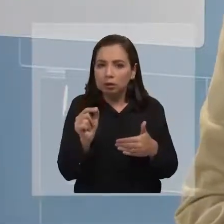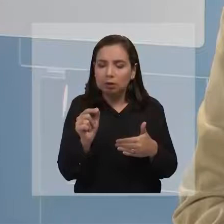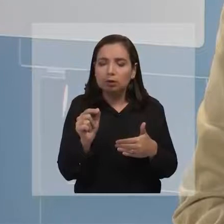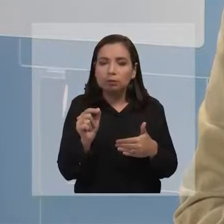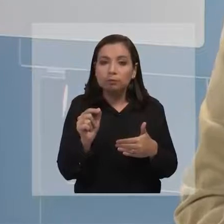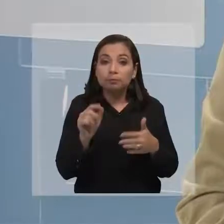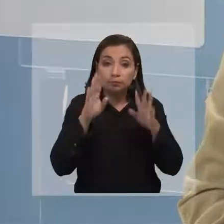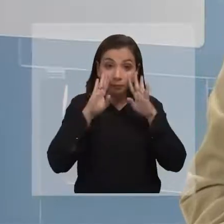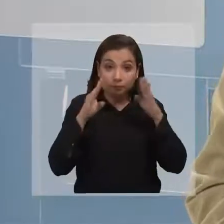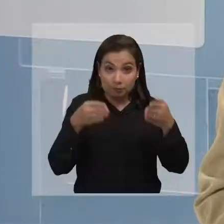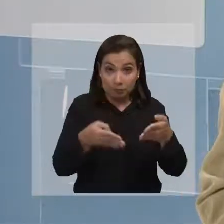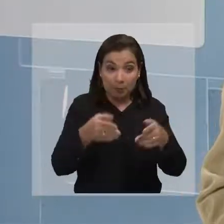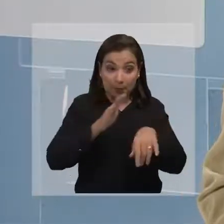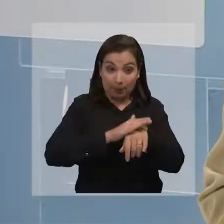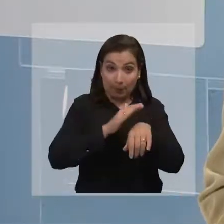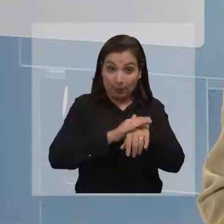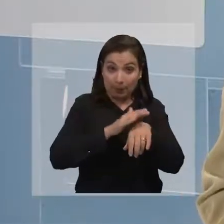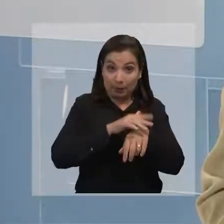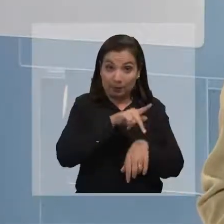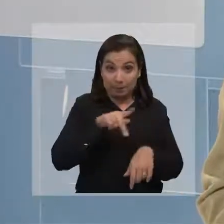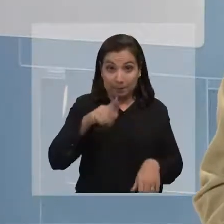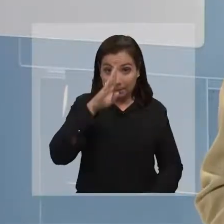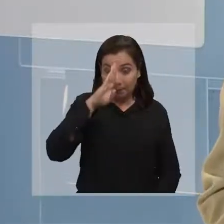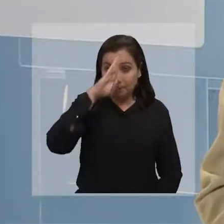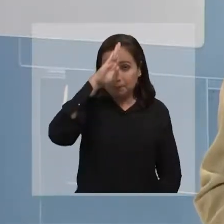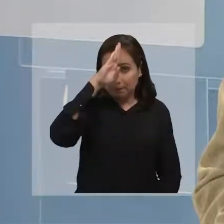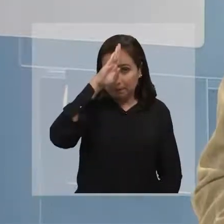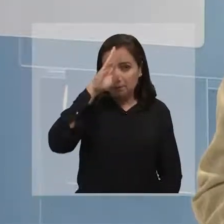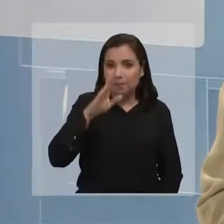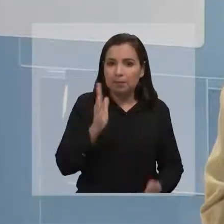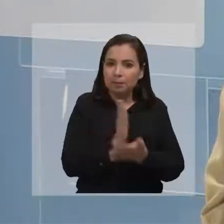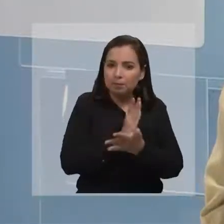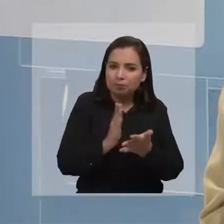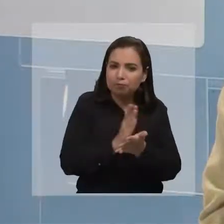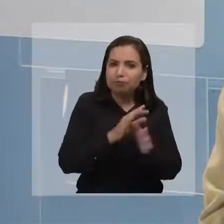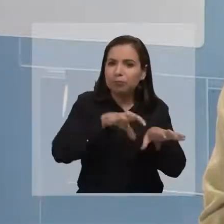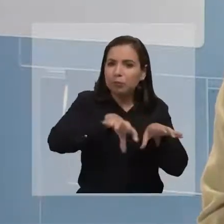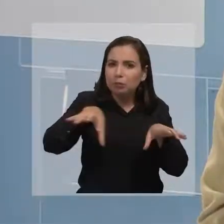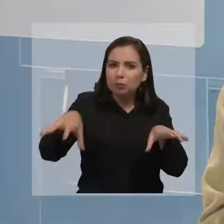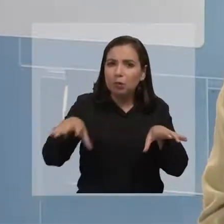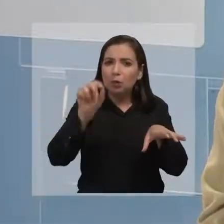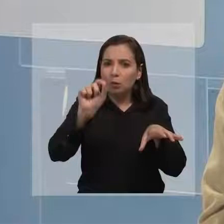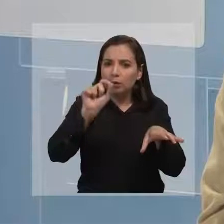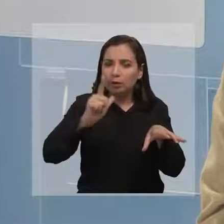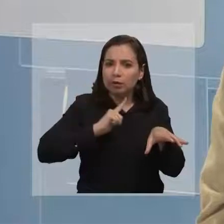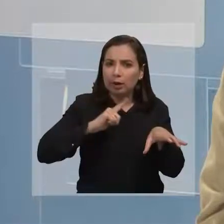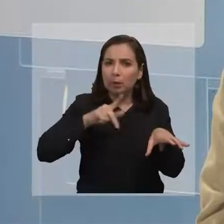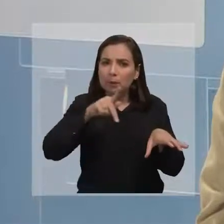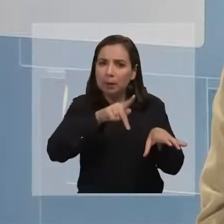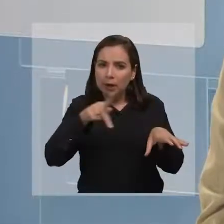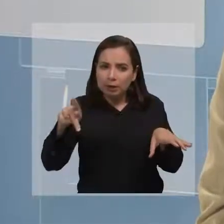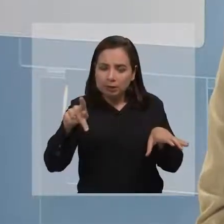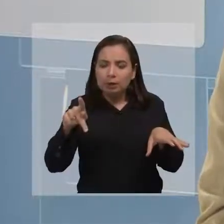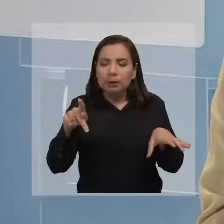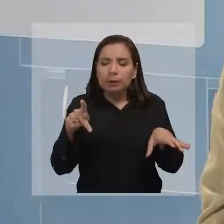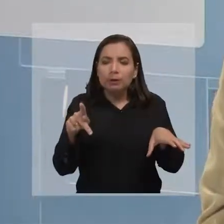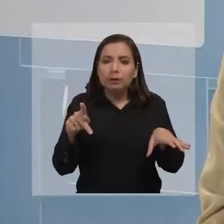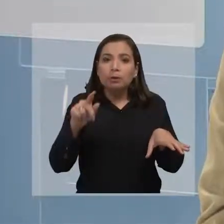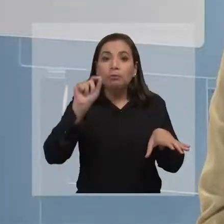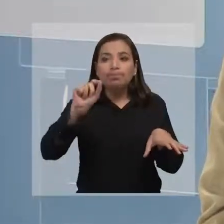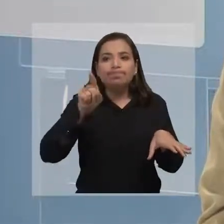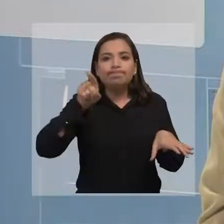o foco do presidente Jair Bolsonaro, de alguns setores, mas principalmente o presidente, sobre